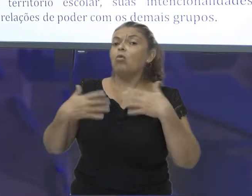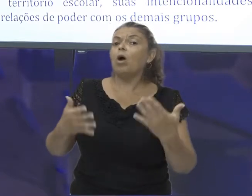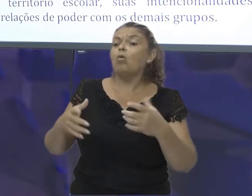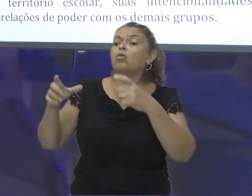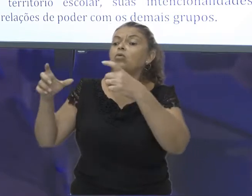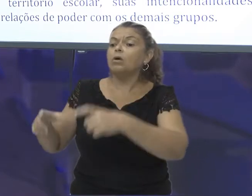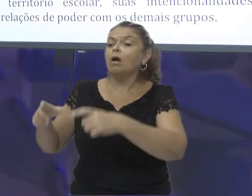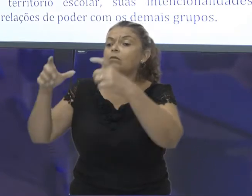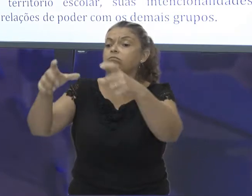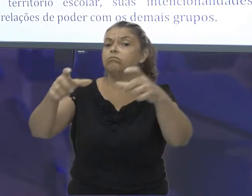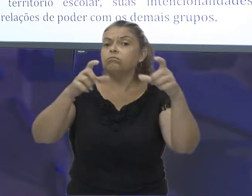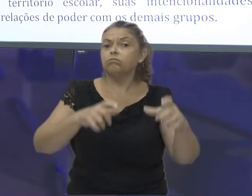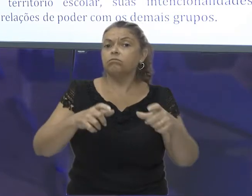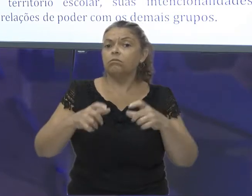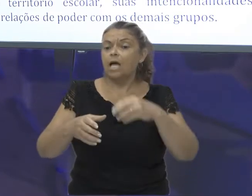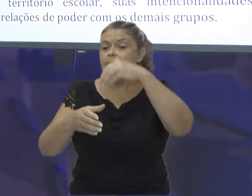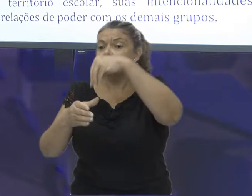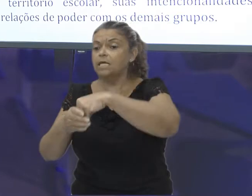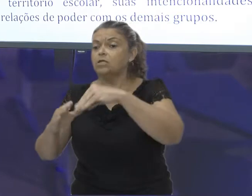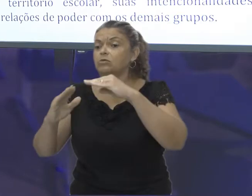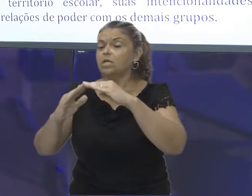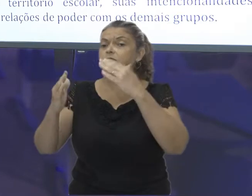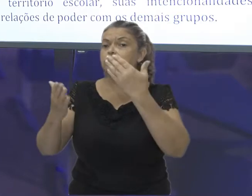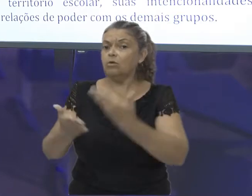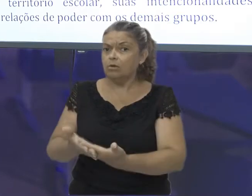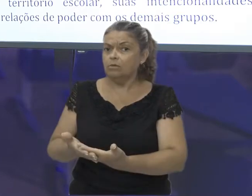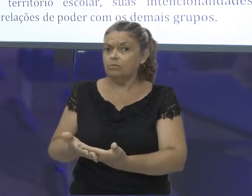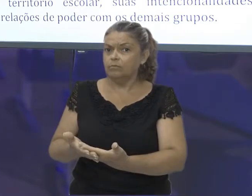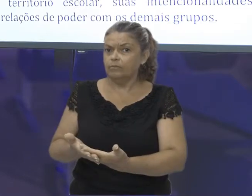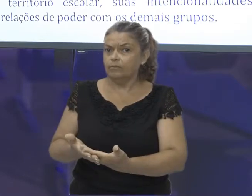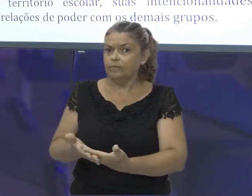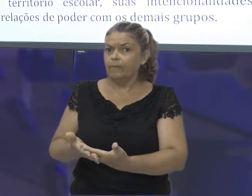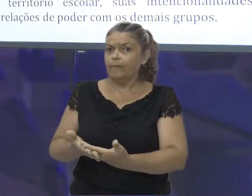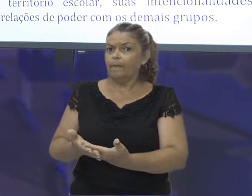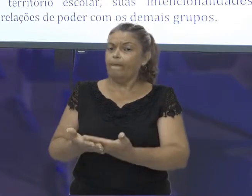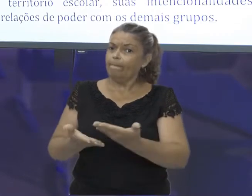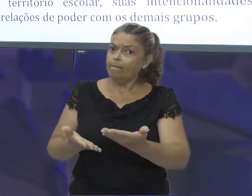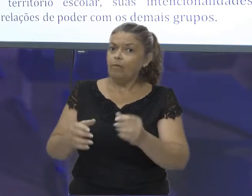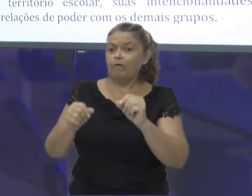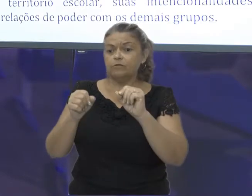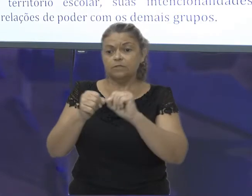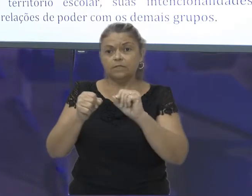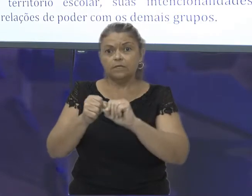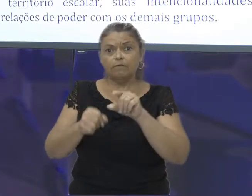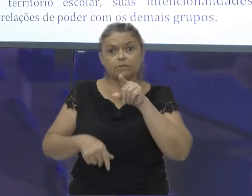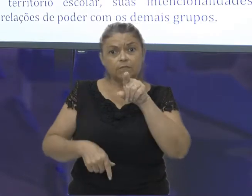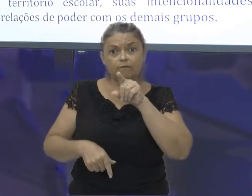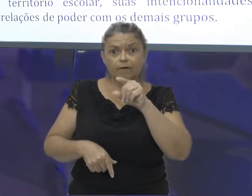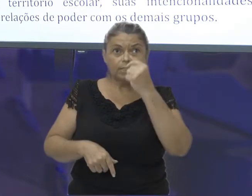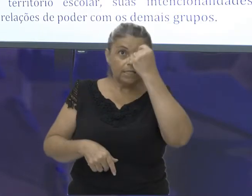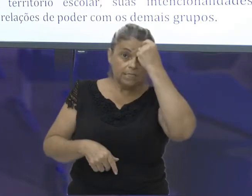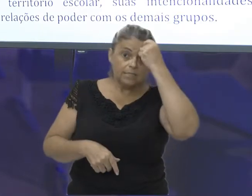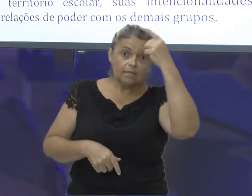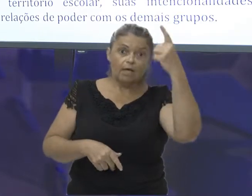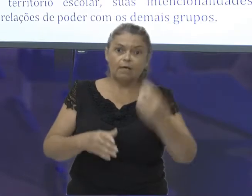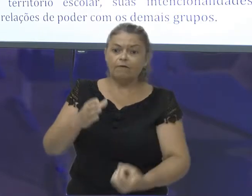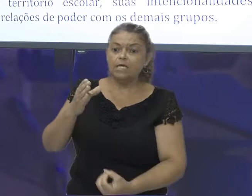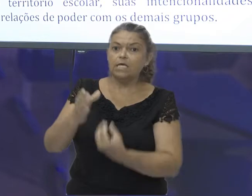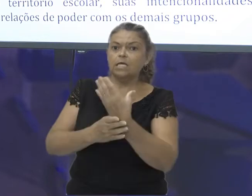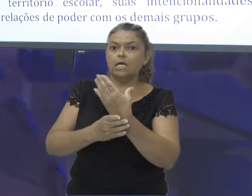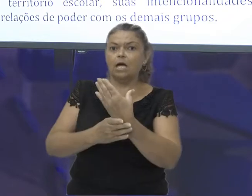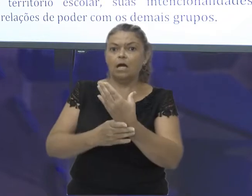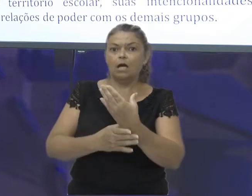coloque cada personagem dentro desse espaço. E como foi que aconteceu essa